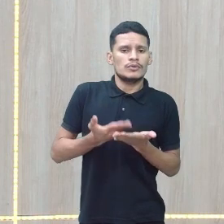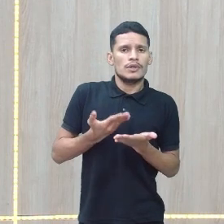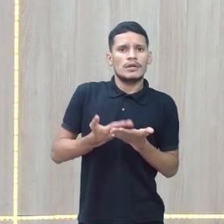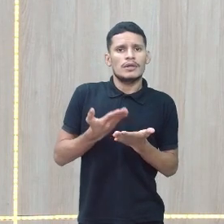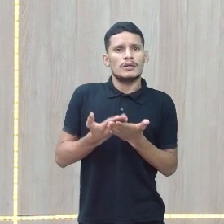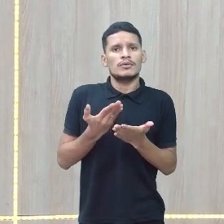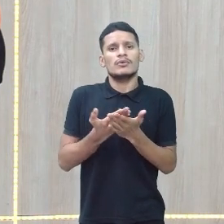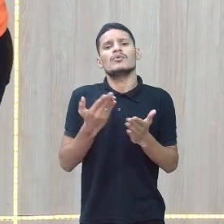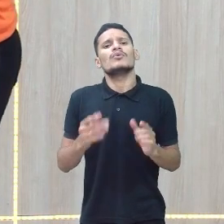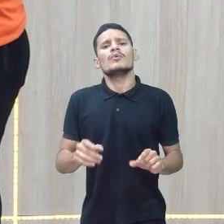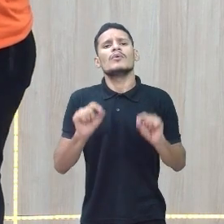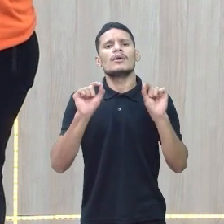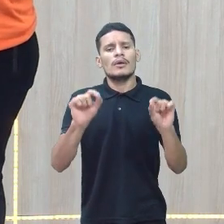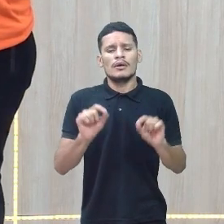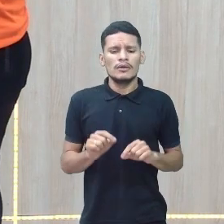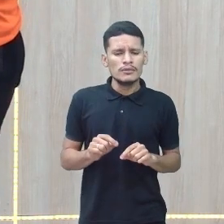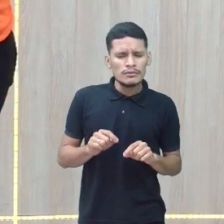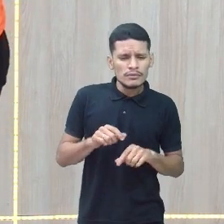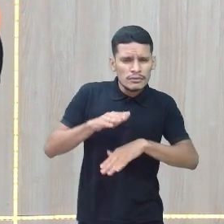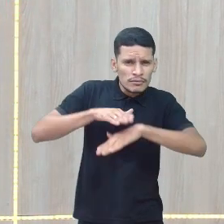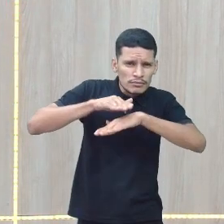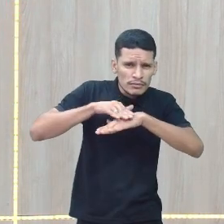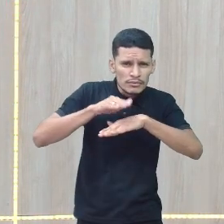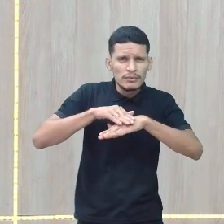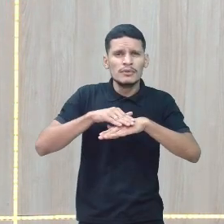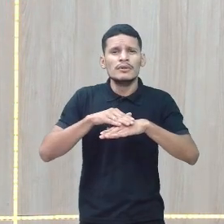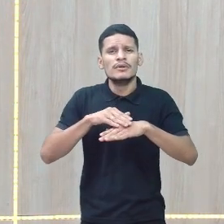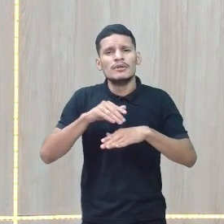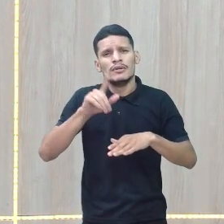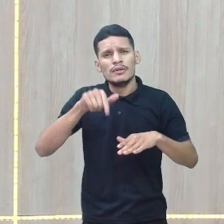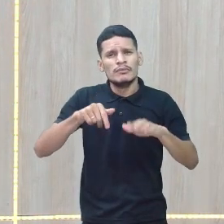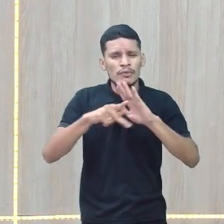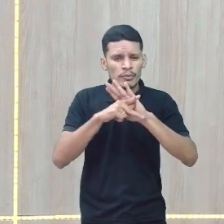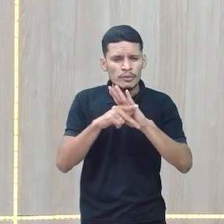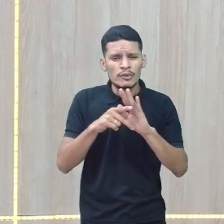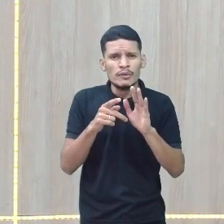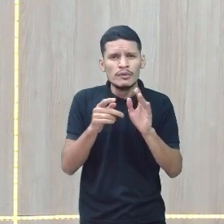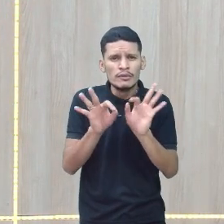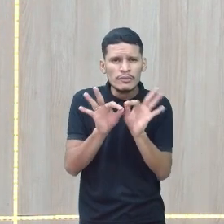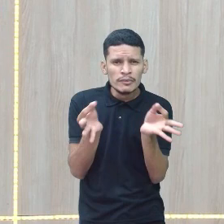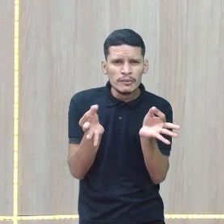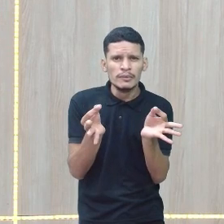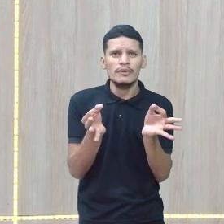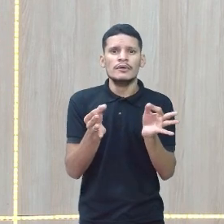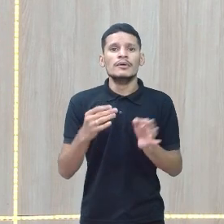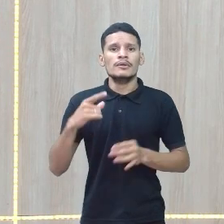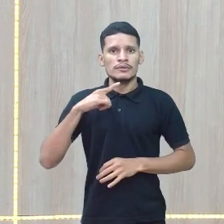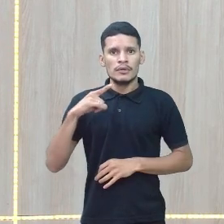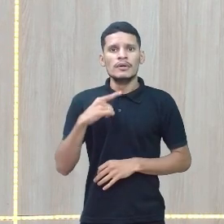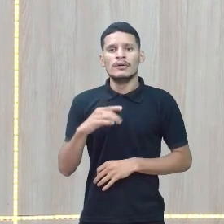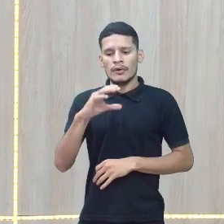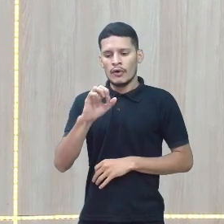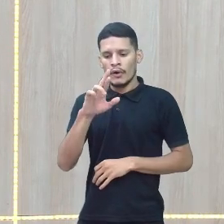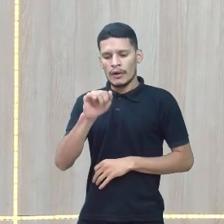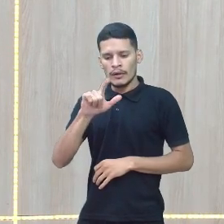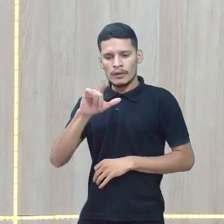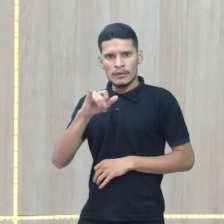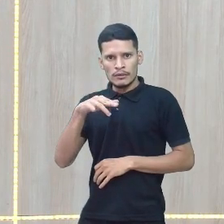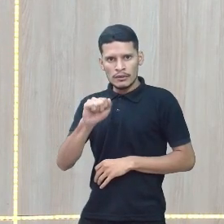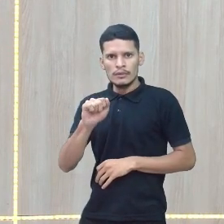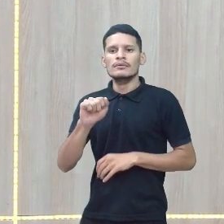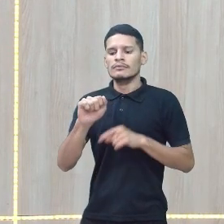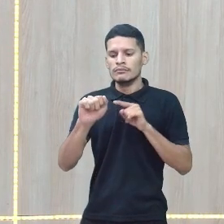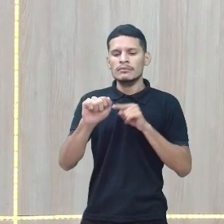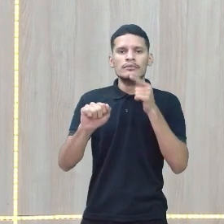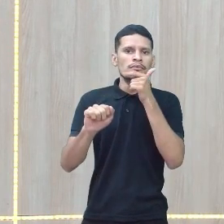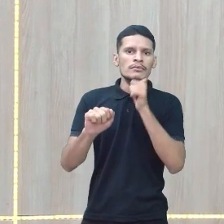partezinha, não é? Como se fosse um pedacinho do retalho. Tem uma escritora coralina, ela diz que